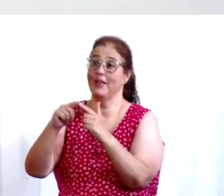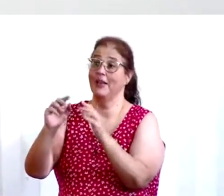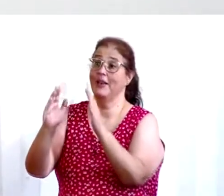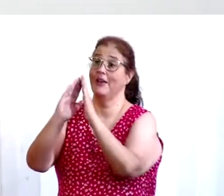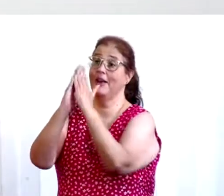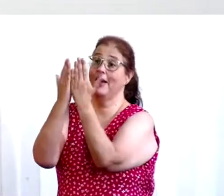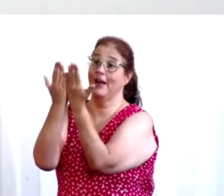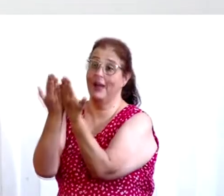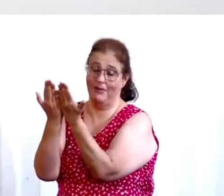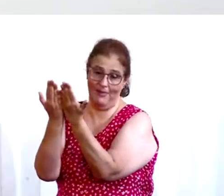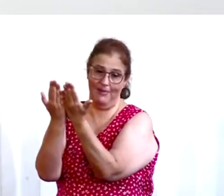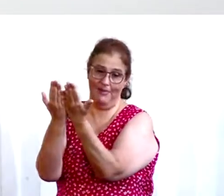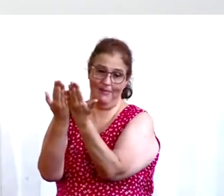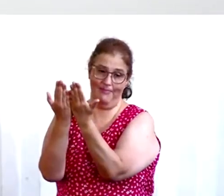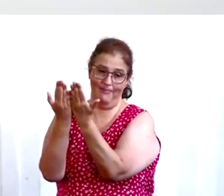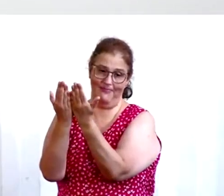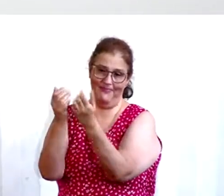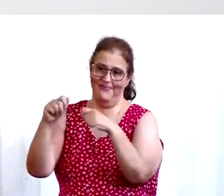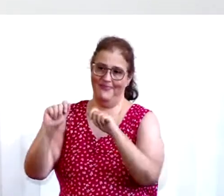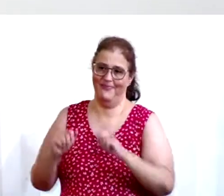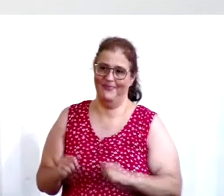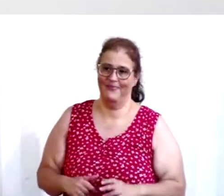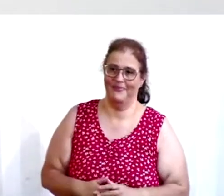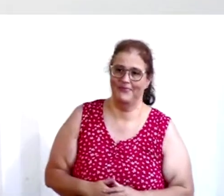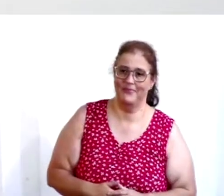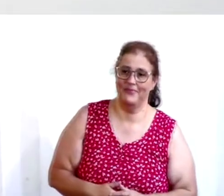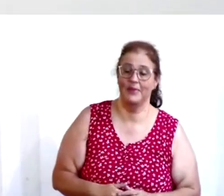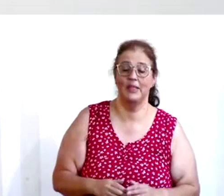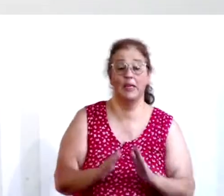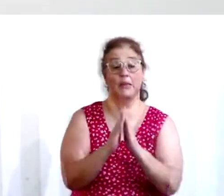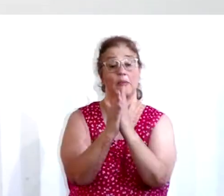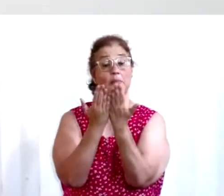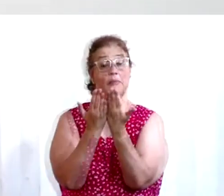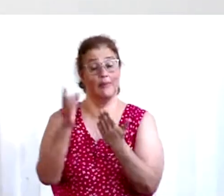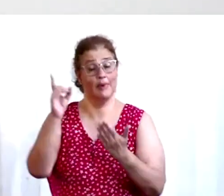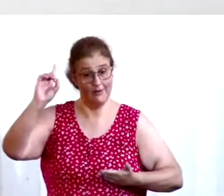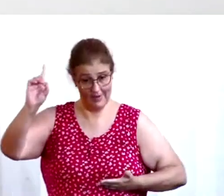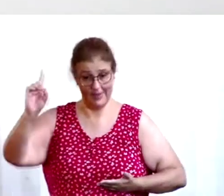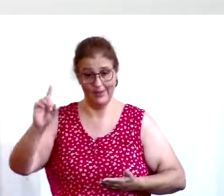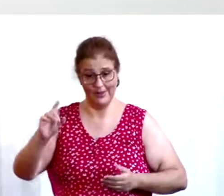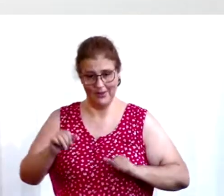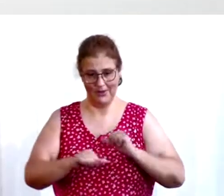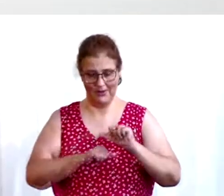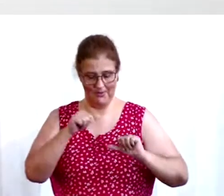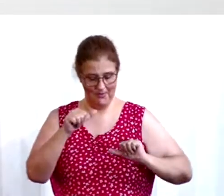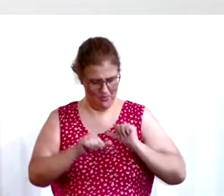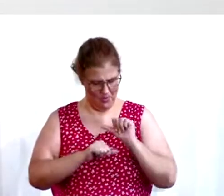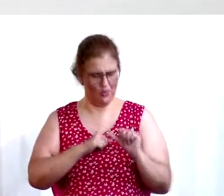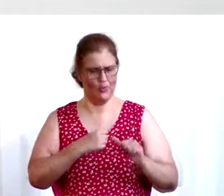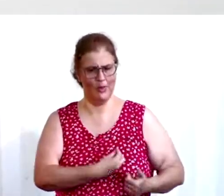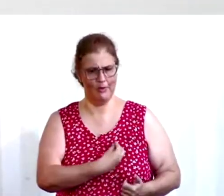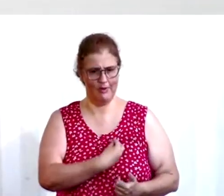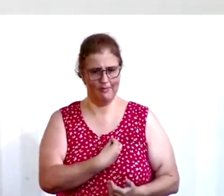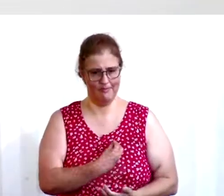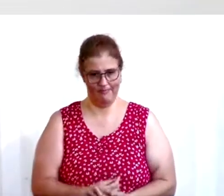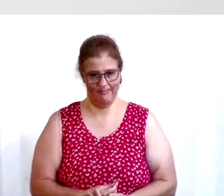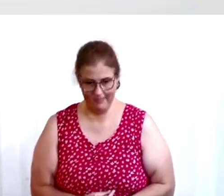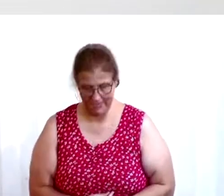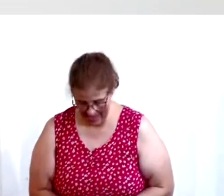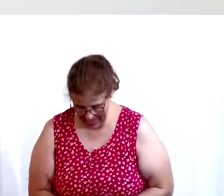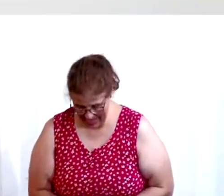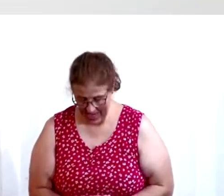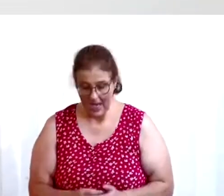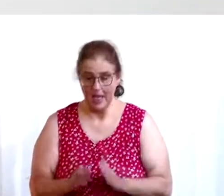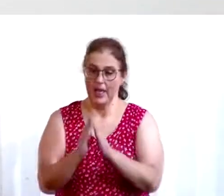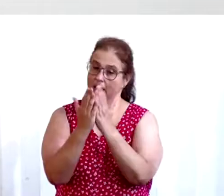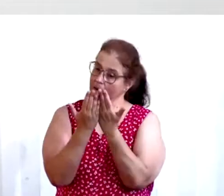palavra de Deus que mudou a minha vida. E é a palavra de Deus que continua a mudar vidas. E é a palavra de Deus que